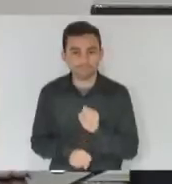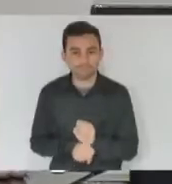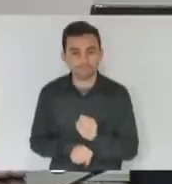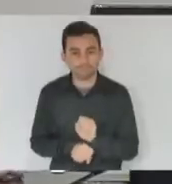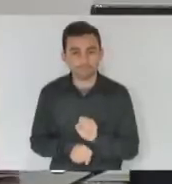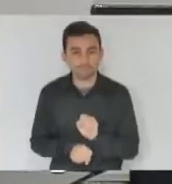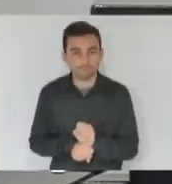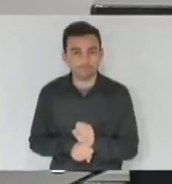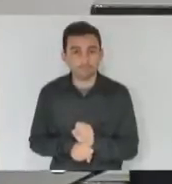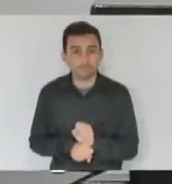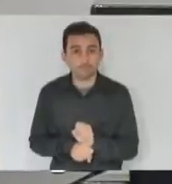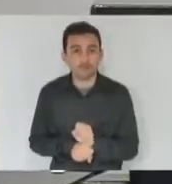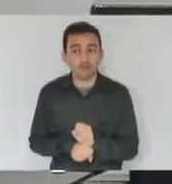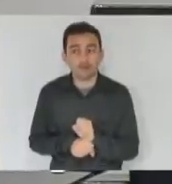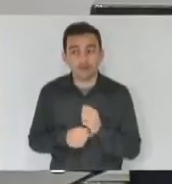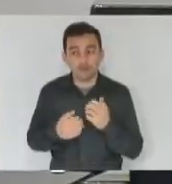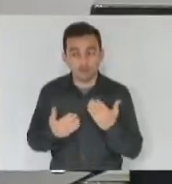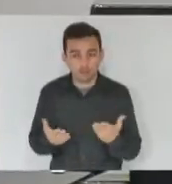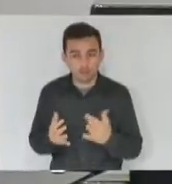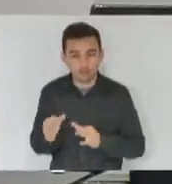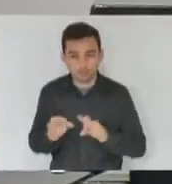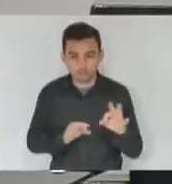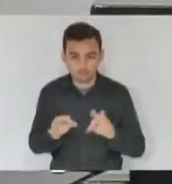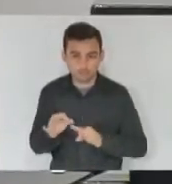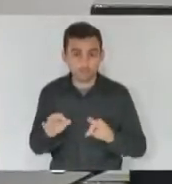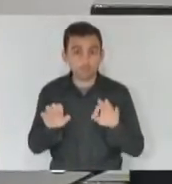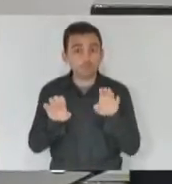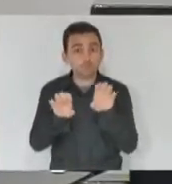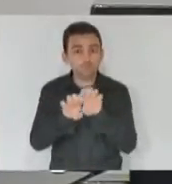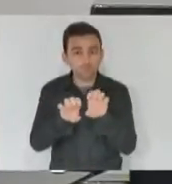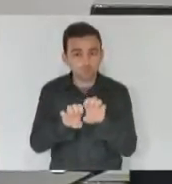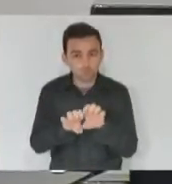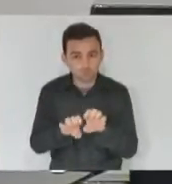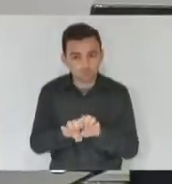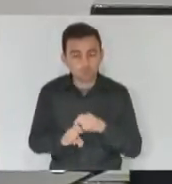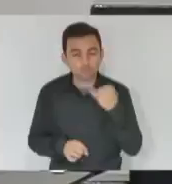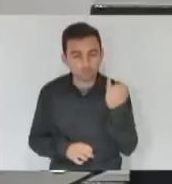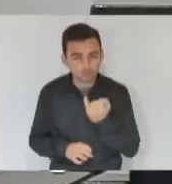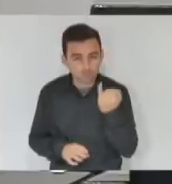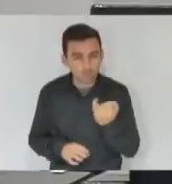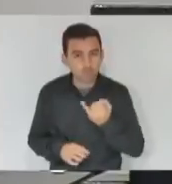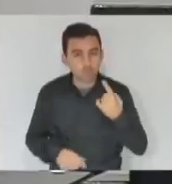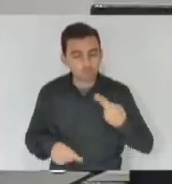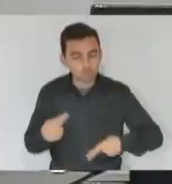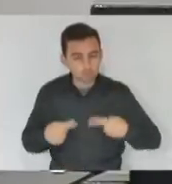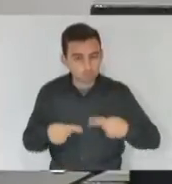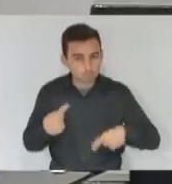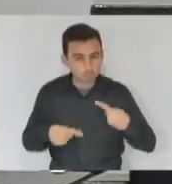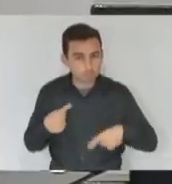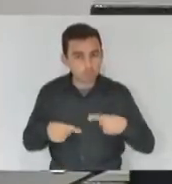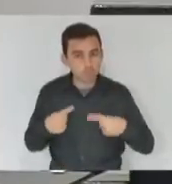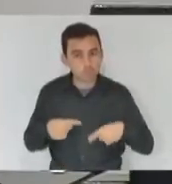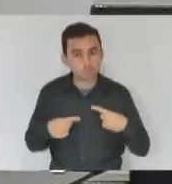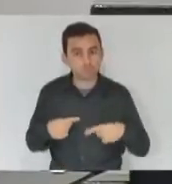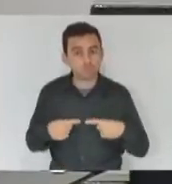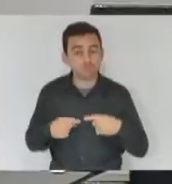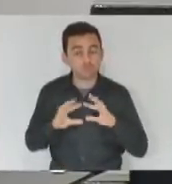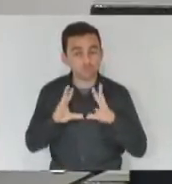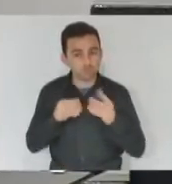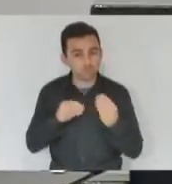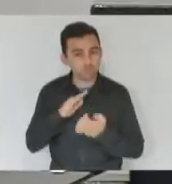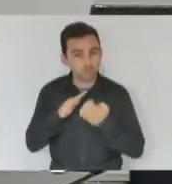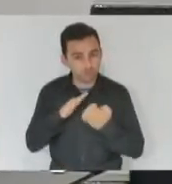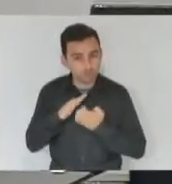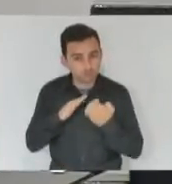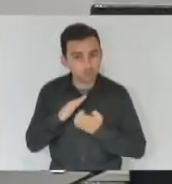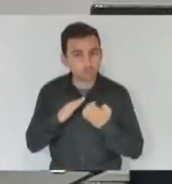por essa infraestrutura fundamental para a competitividade das nossas empresas.